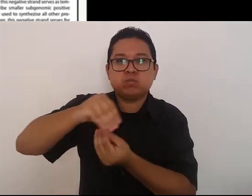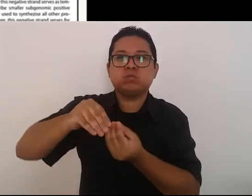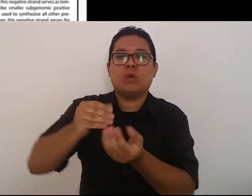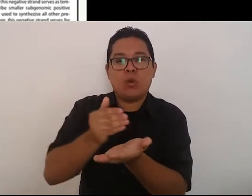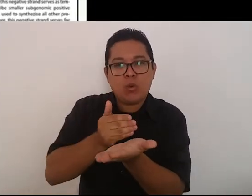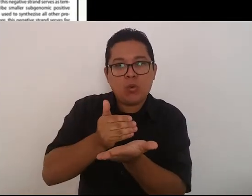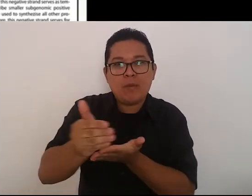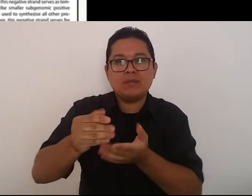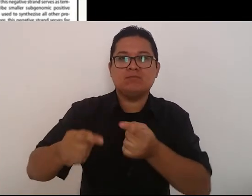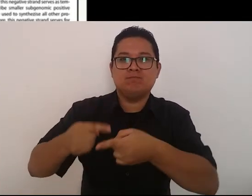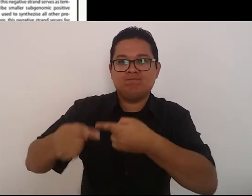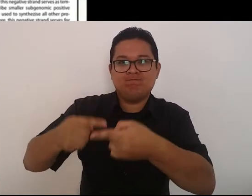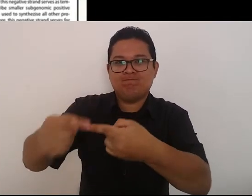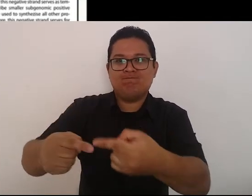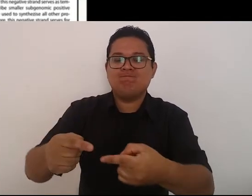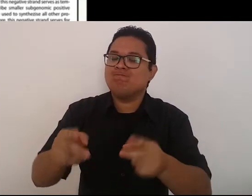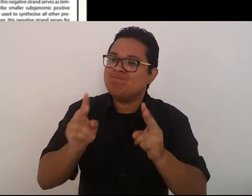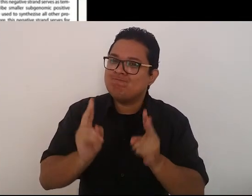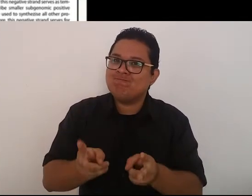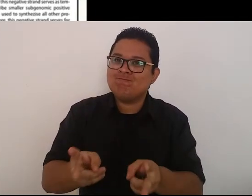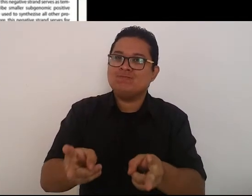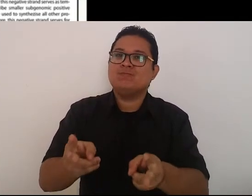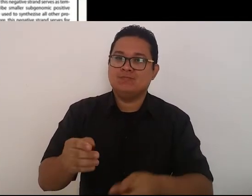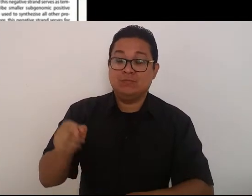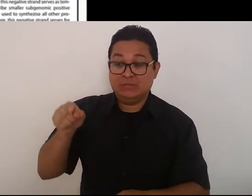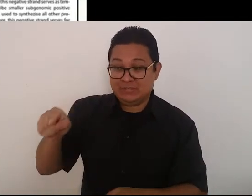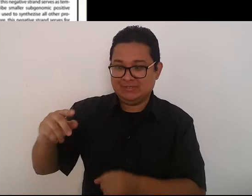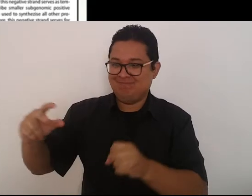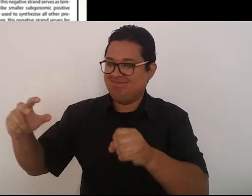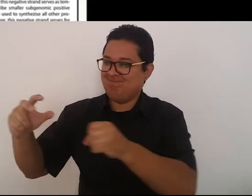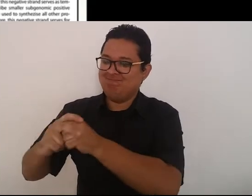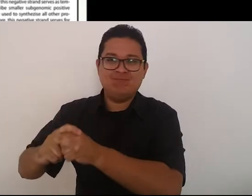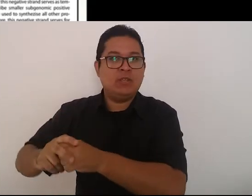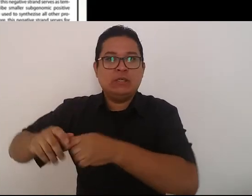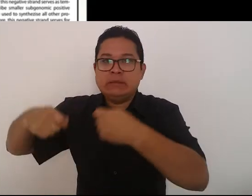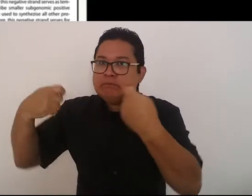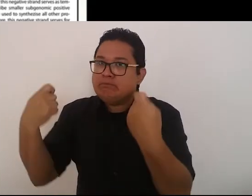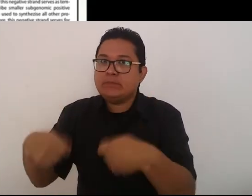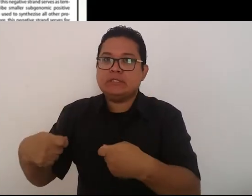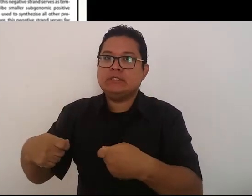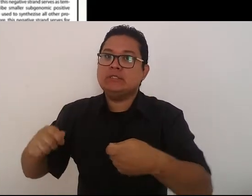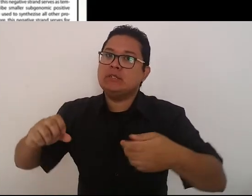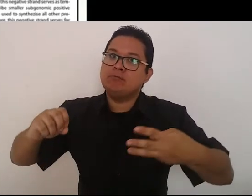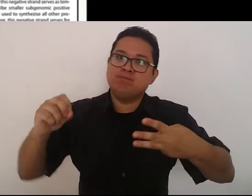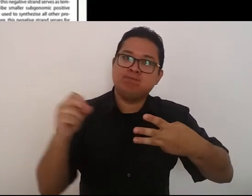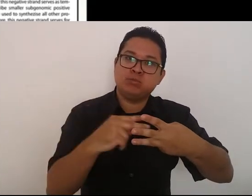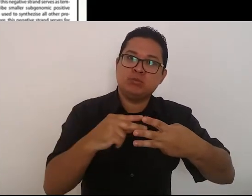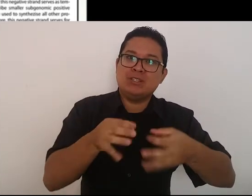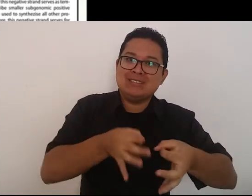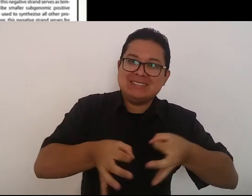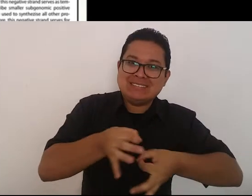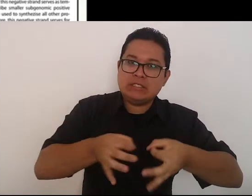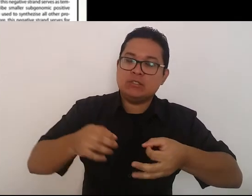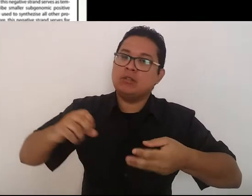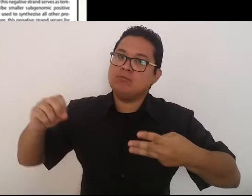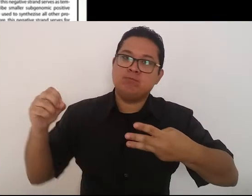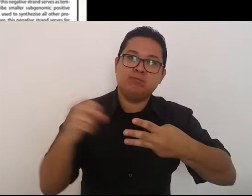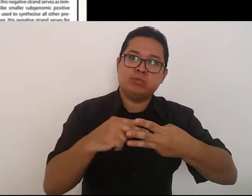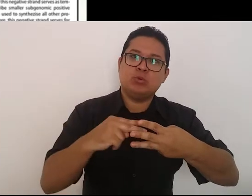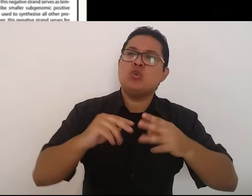hospedeira. Por isso que todo vírus é um parasita obrigatório, seja o coronavírus, vírus da AIDS, a febre amarela, qualquer